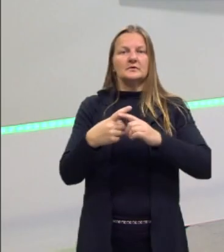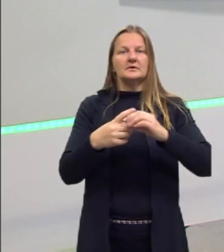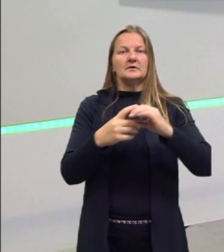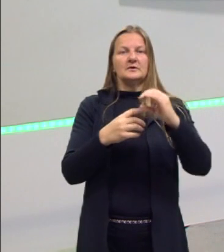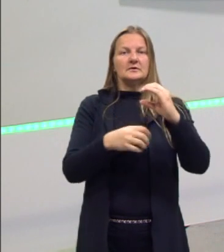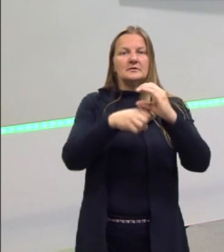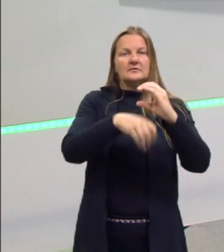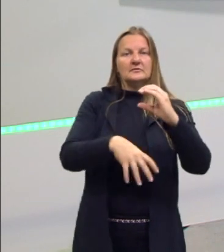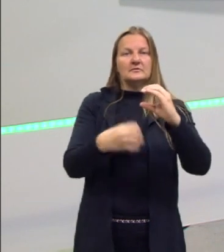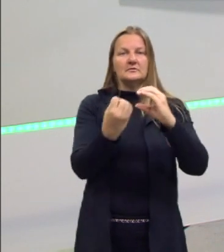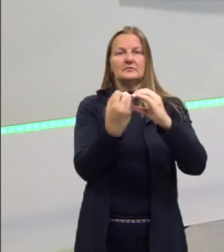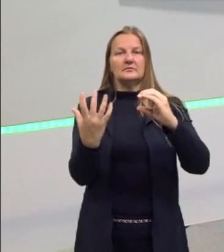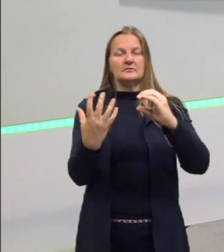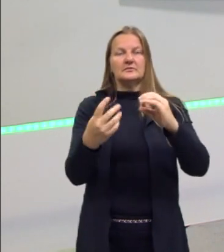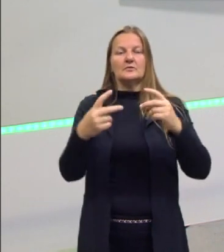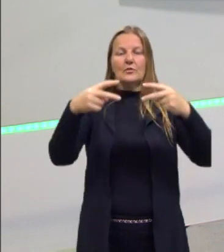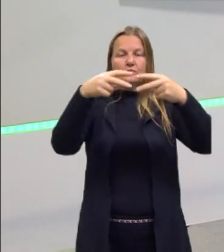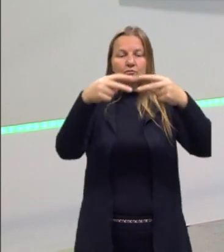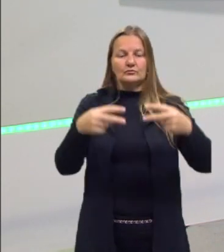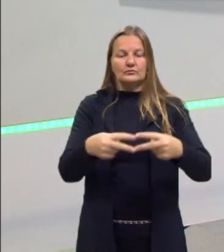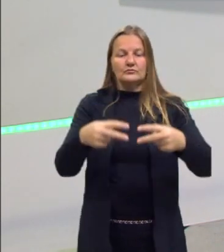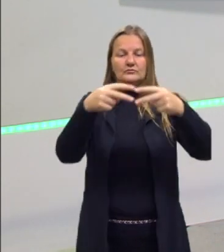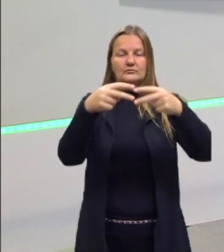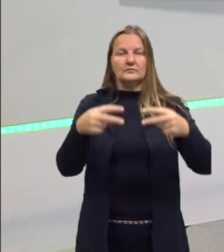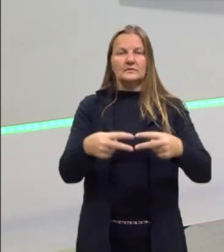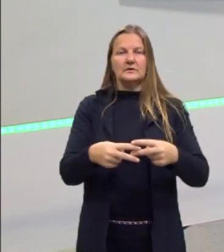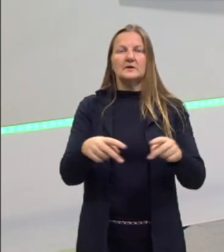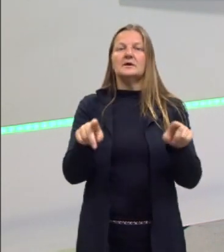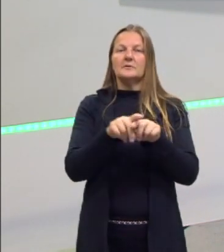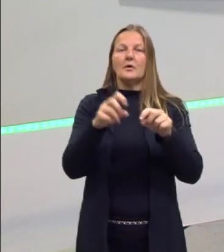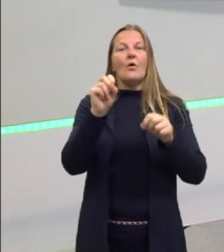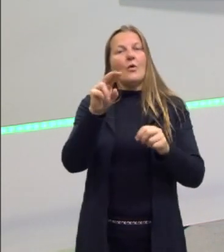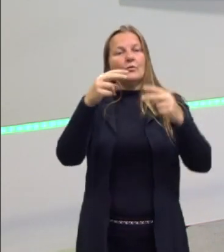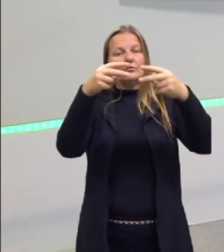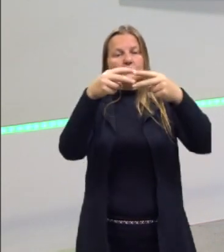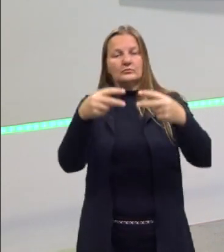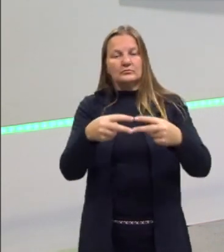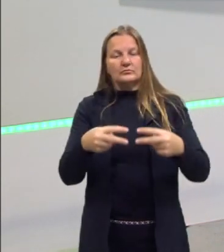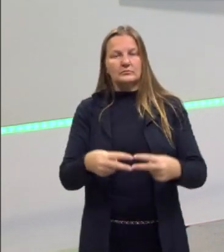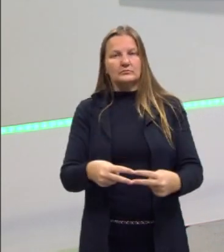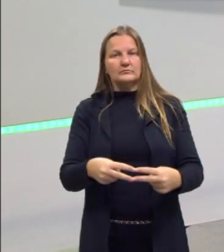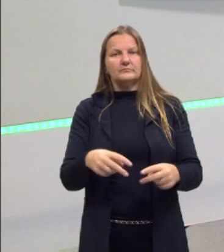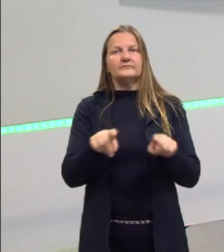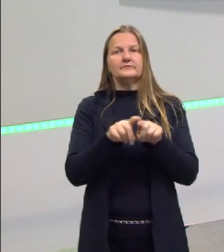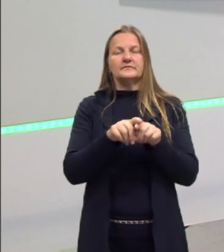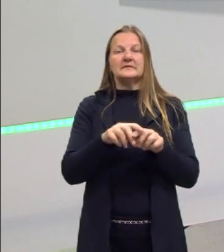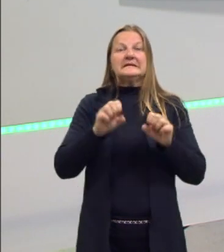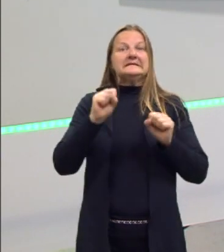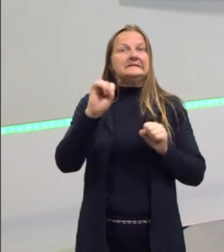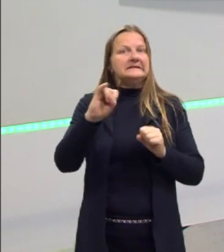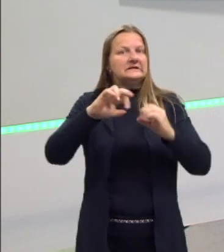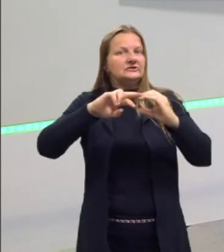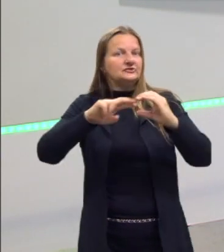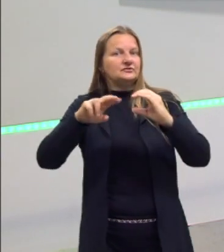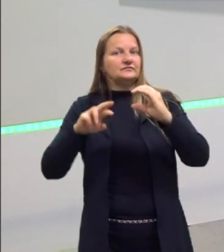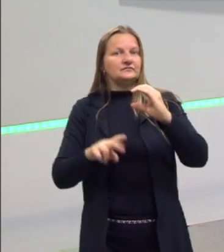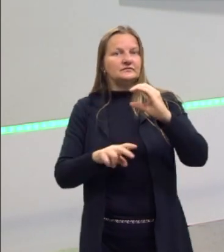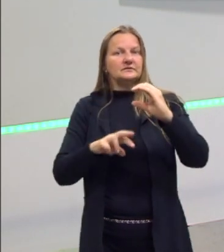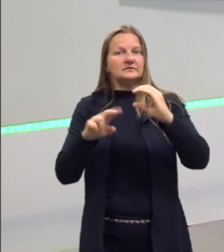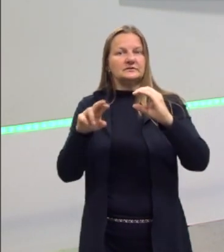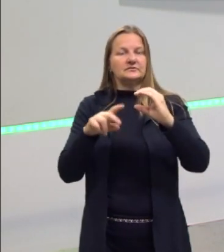assim como eu faria nas duplas ligações ou na tripla ligação Por isso eu tivesse ramificações diferentes eu